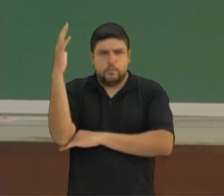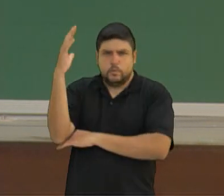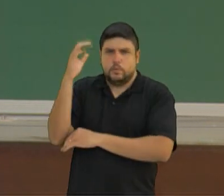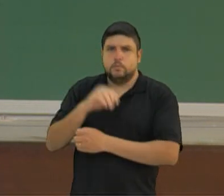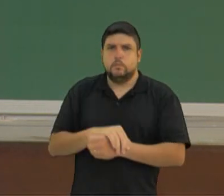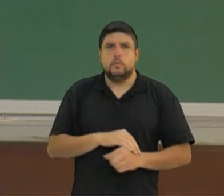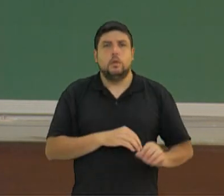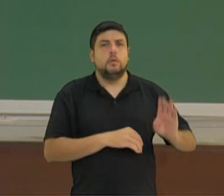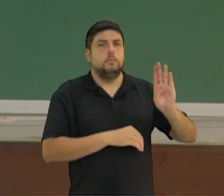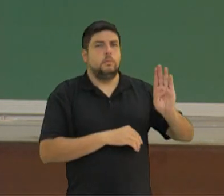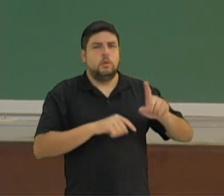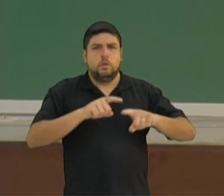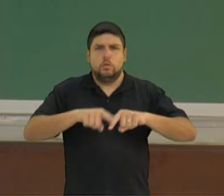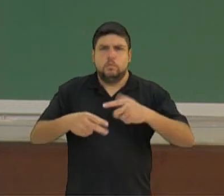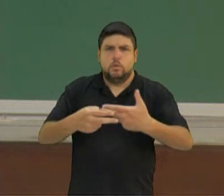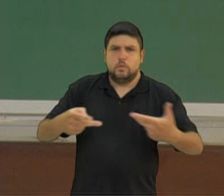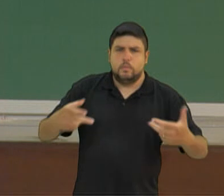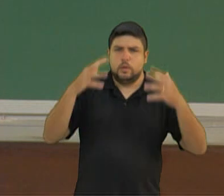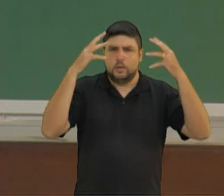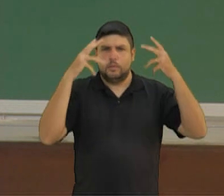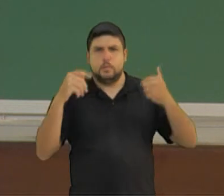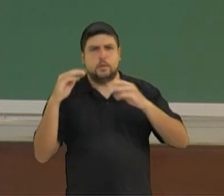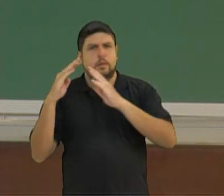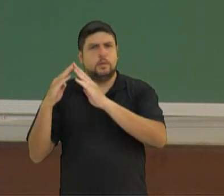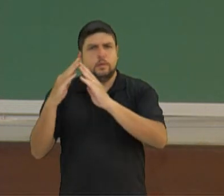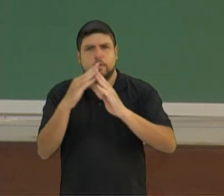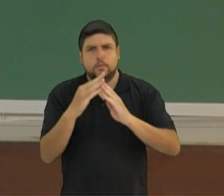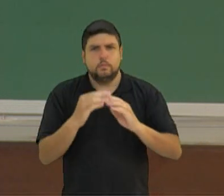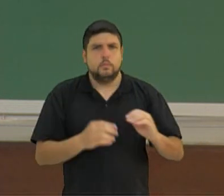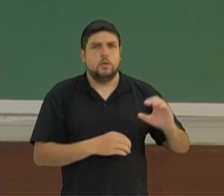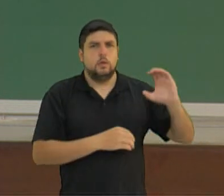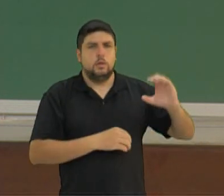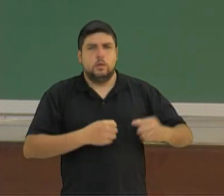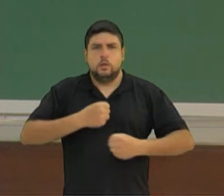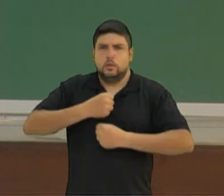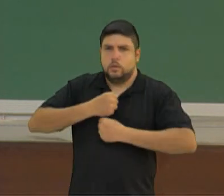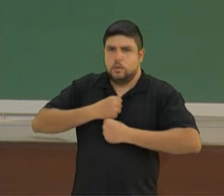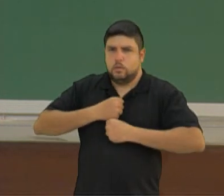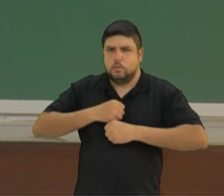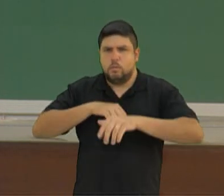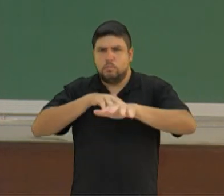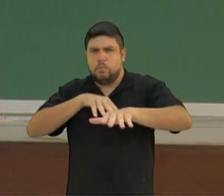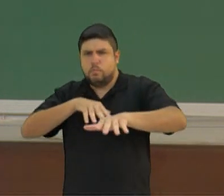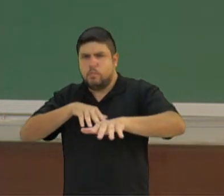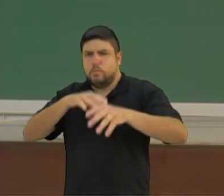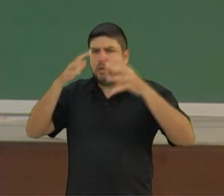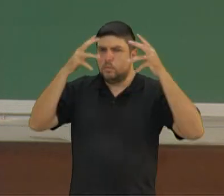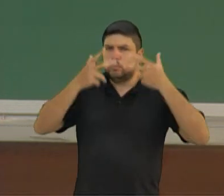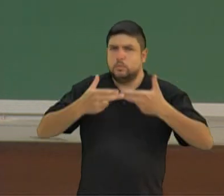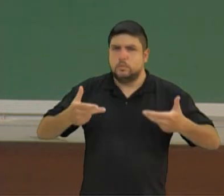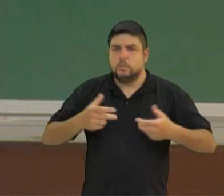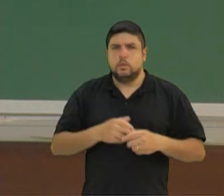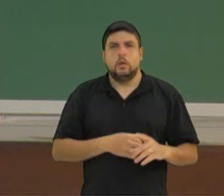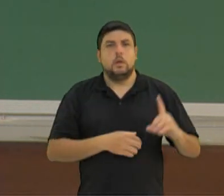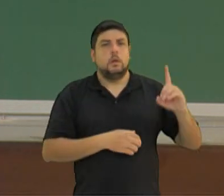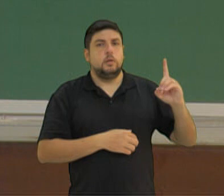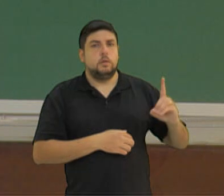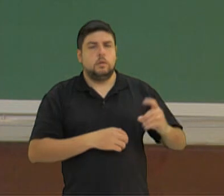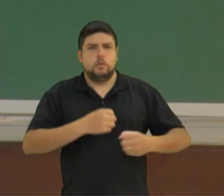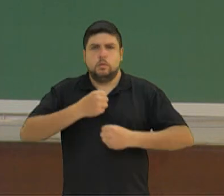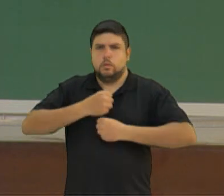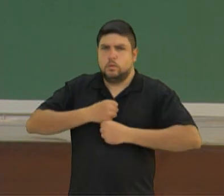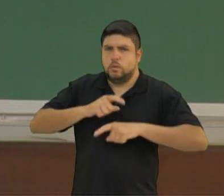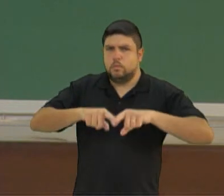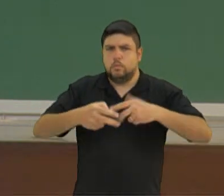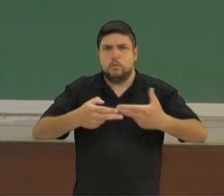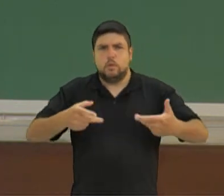B. Objetos, animais, casas. C. Sacerdotes, guerreiros e animais. D. Sacerdotes,